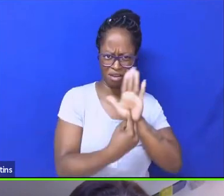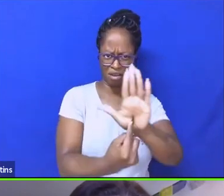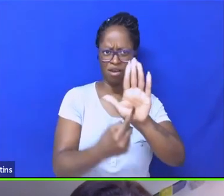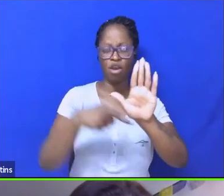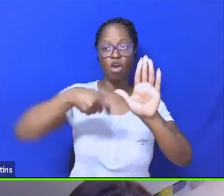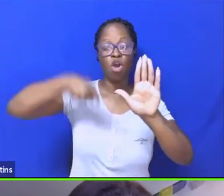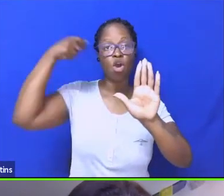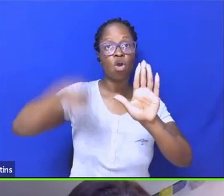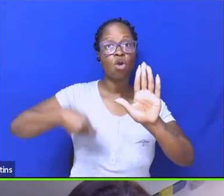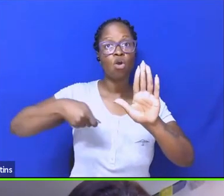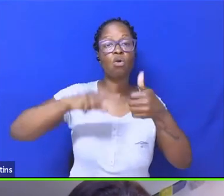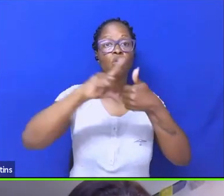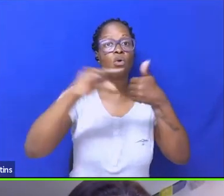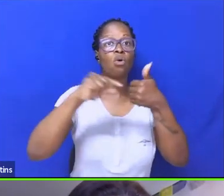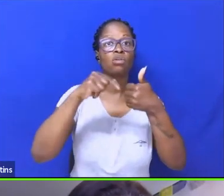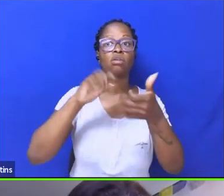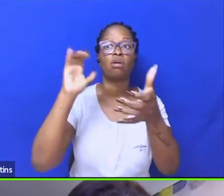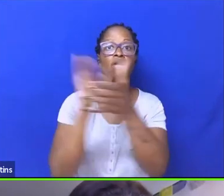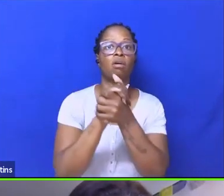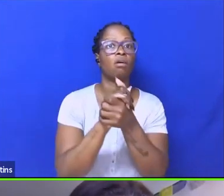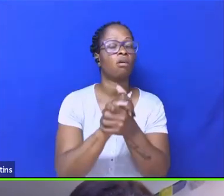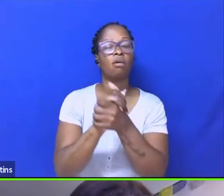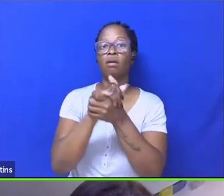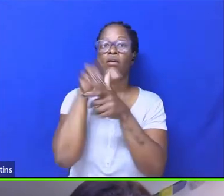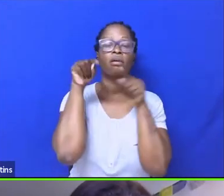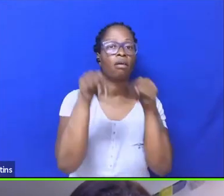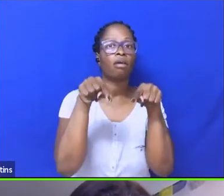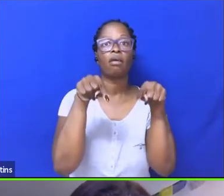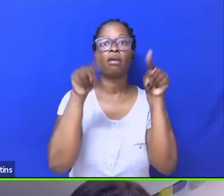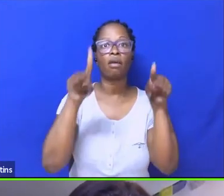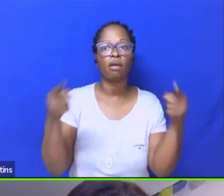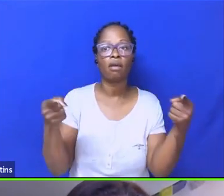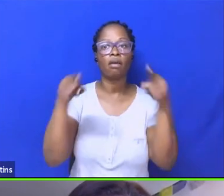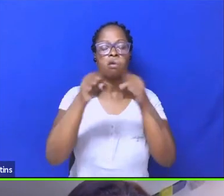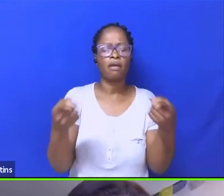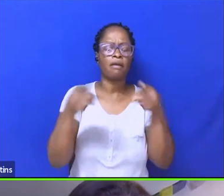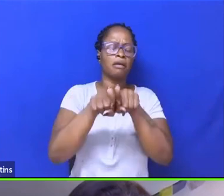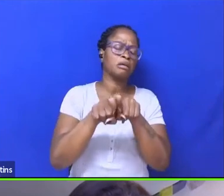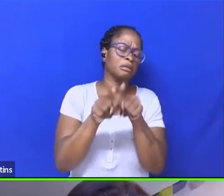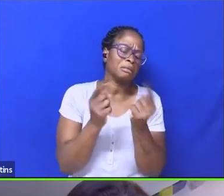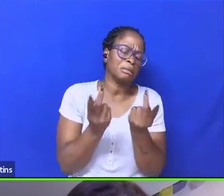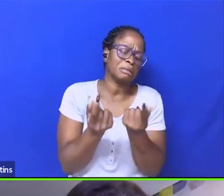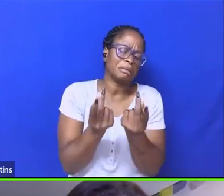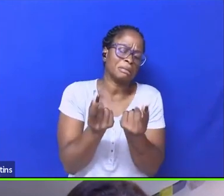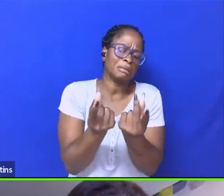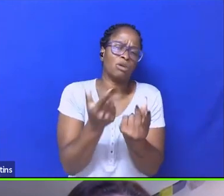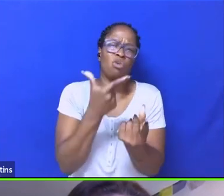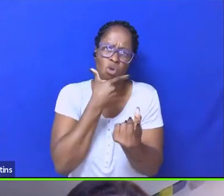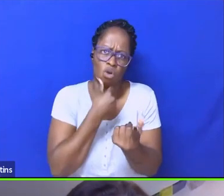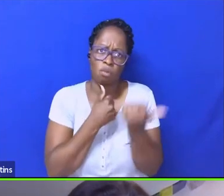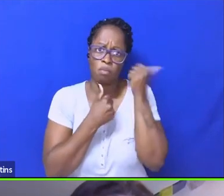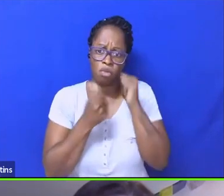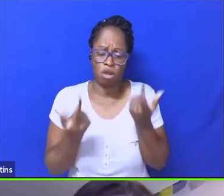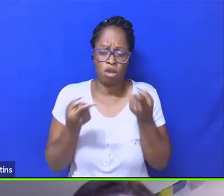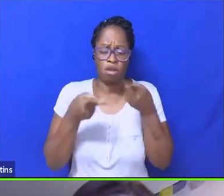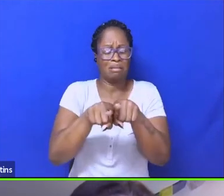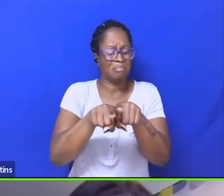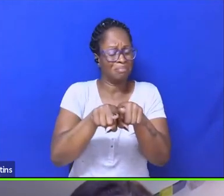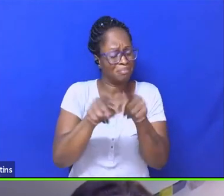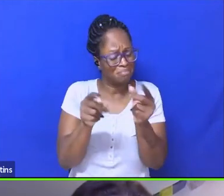é uma união indisoluble entre um homem e uma mulher e isso nos obrigam a aprender como que